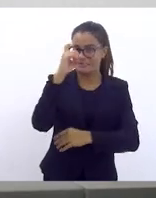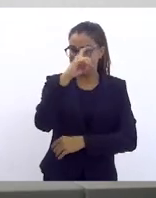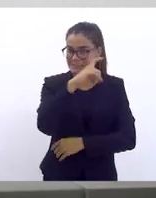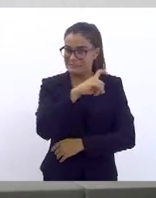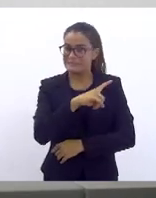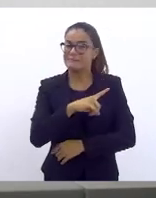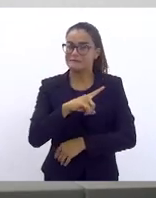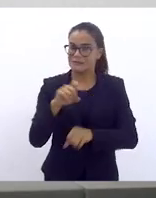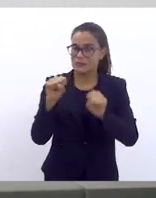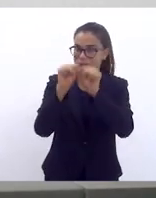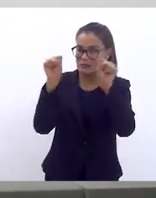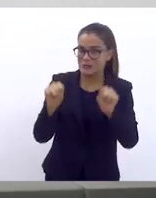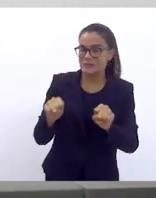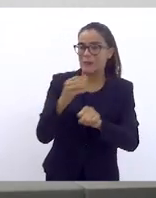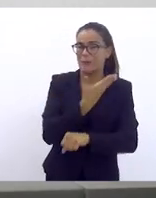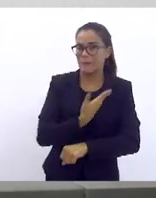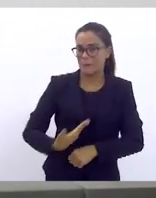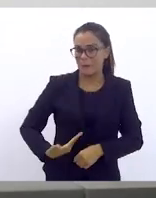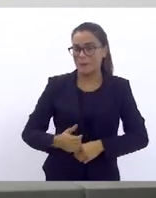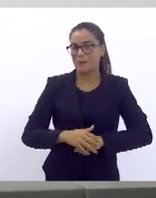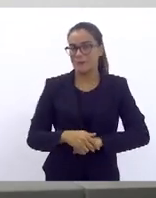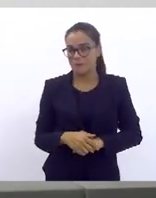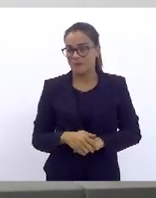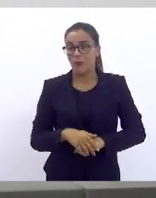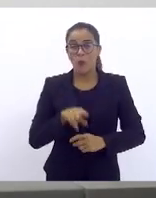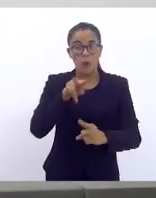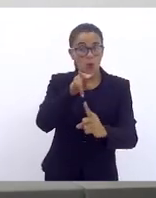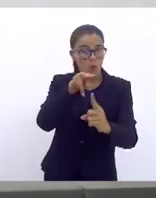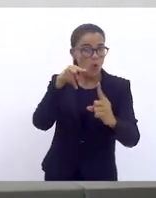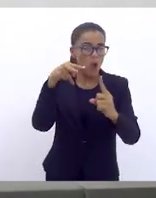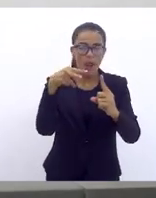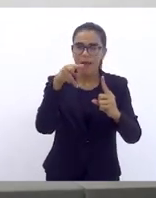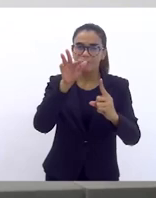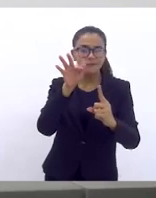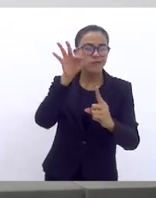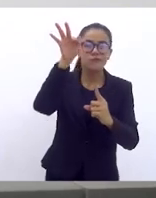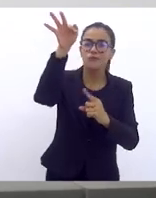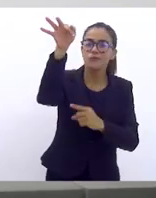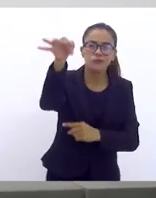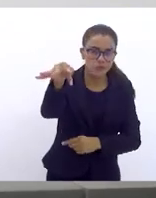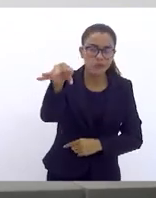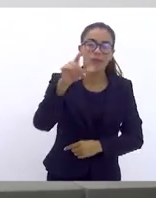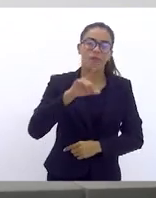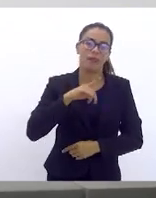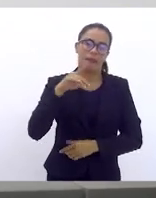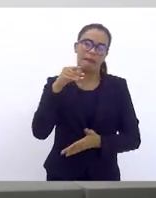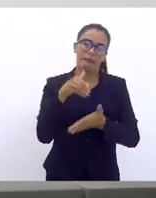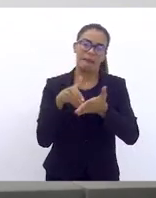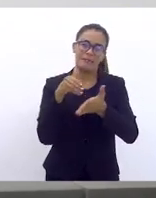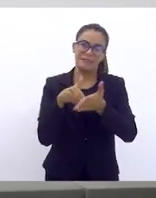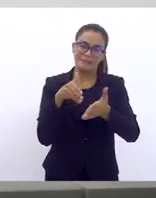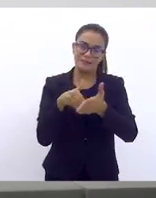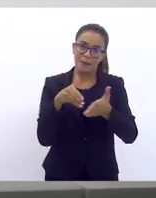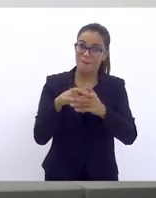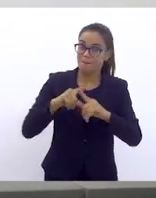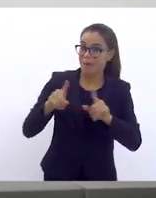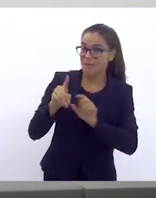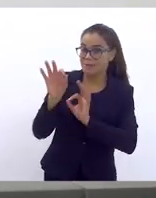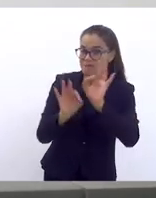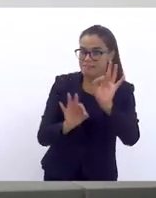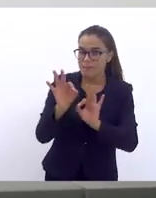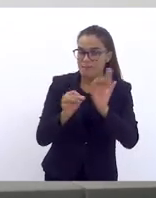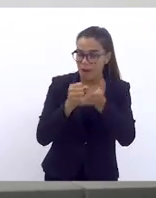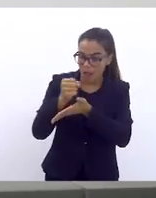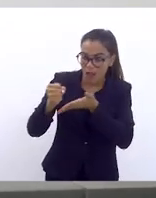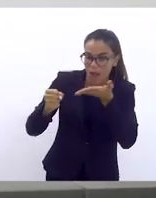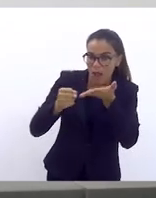a sociedade quer resultados imediatos então olhar para o futuro sempre tem uma dificuldade mas preparar as bases